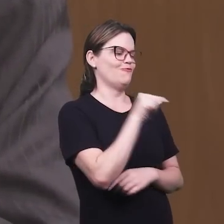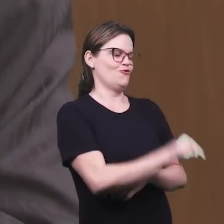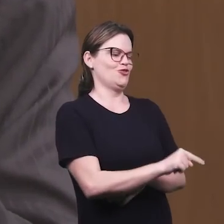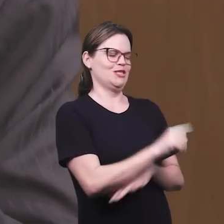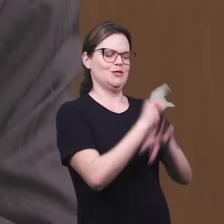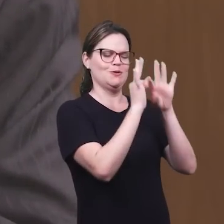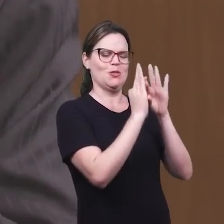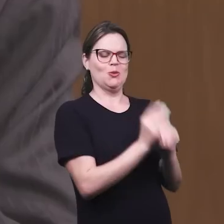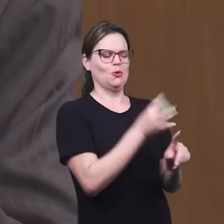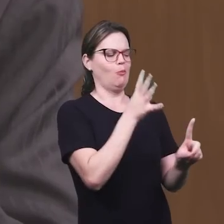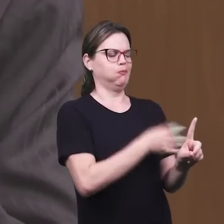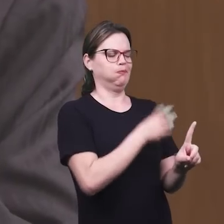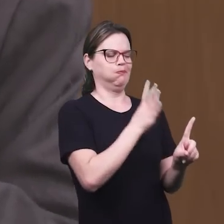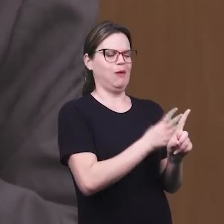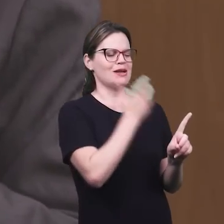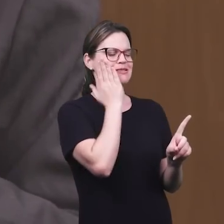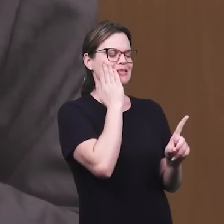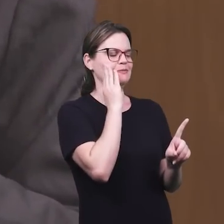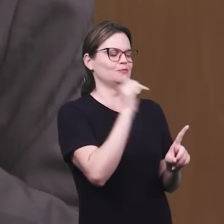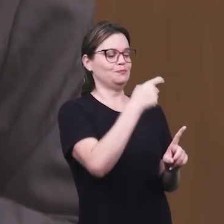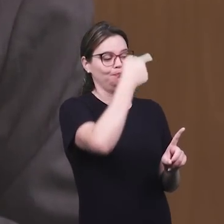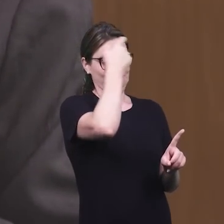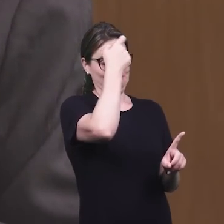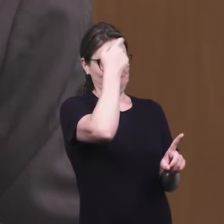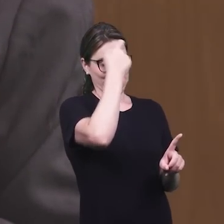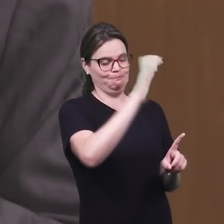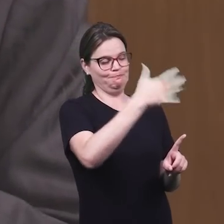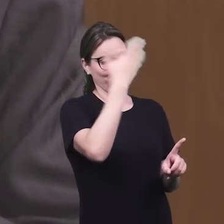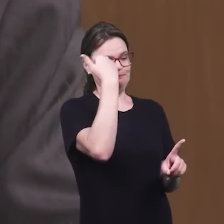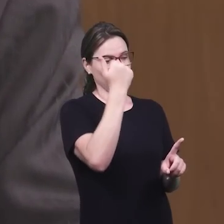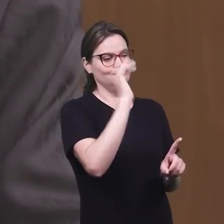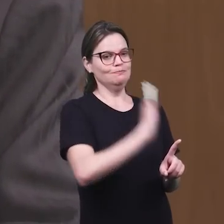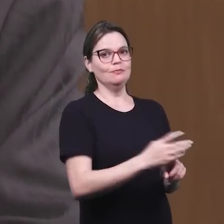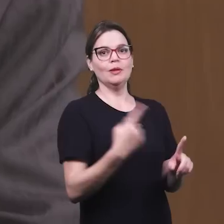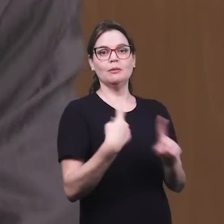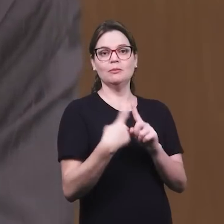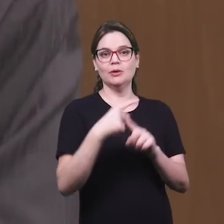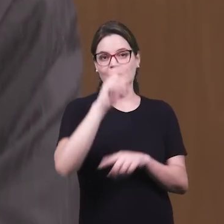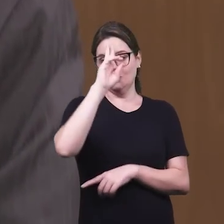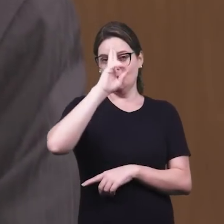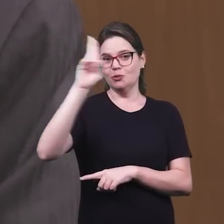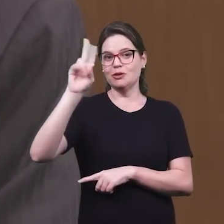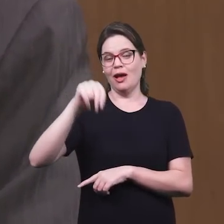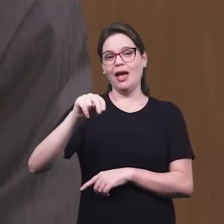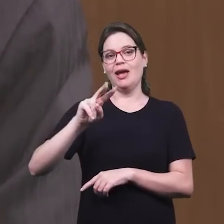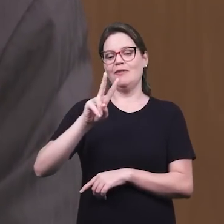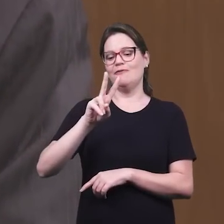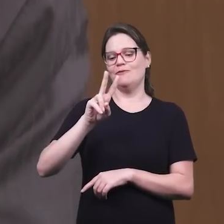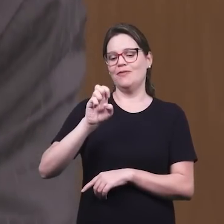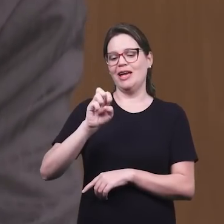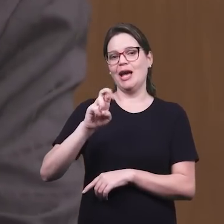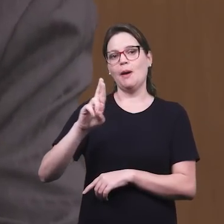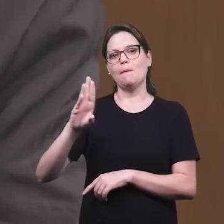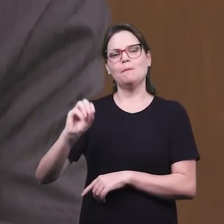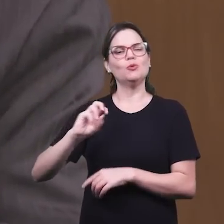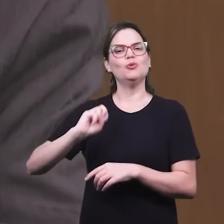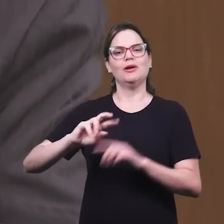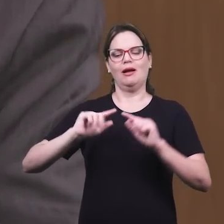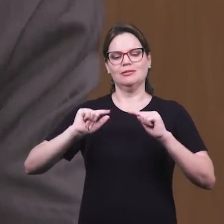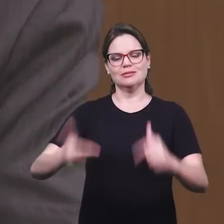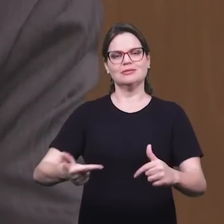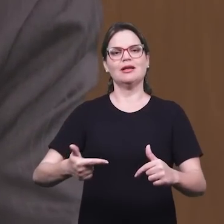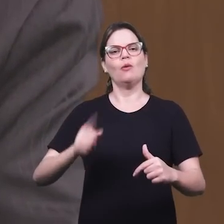tudo o que estamos pensando, porque ele, como verbo, ele criou a cada um de nós. E nós somos para